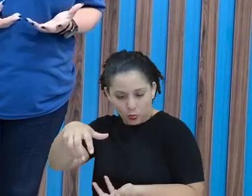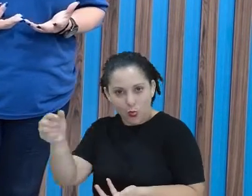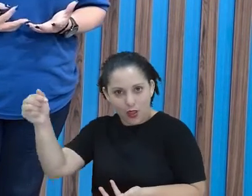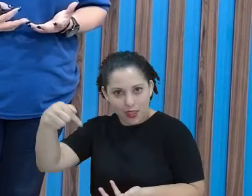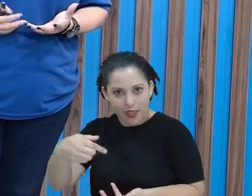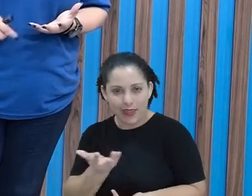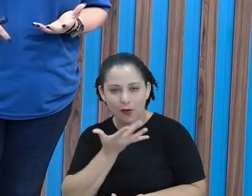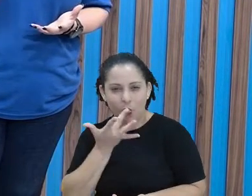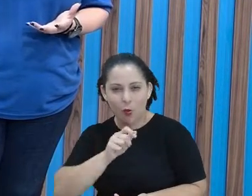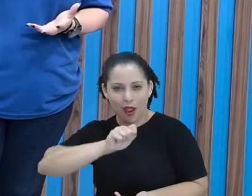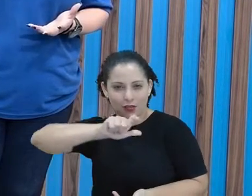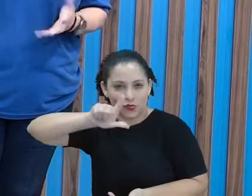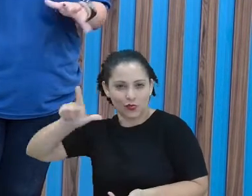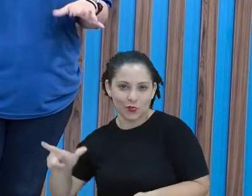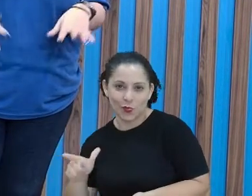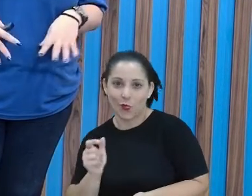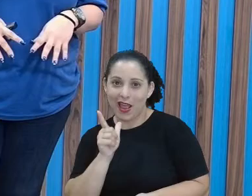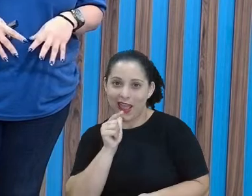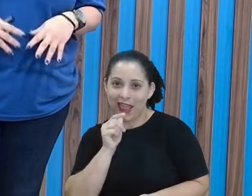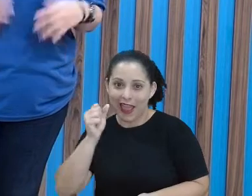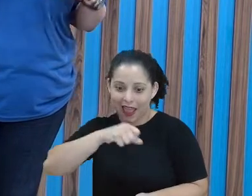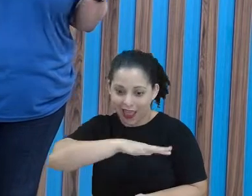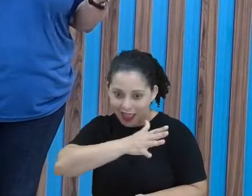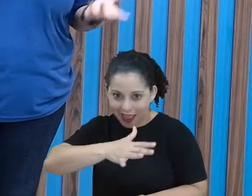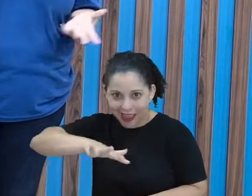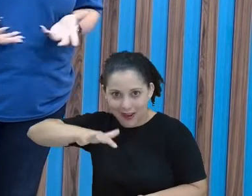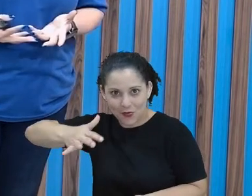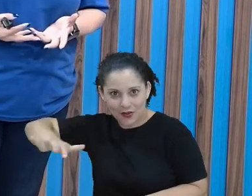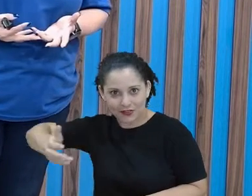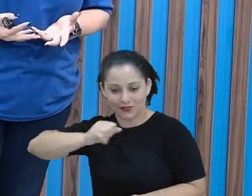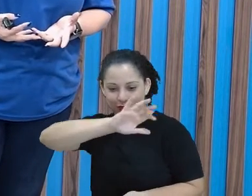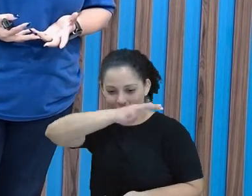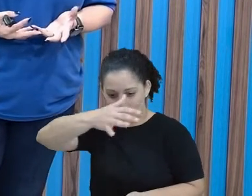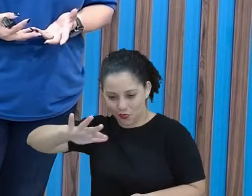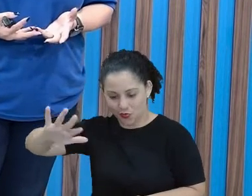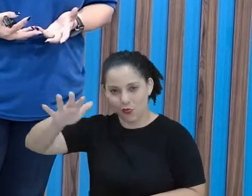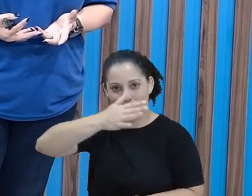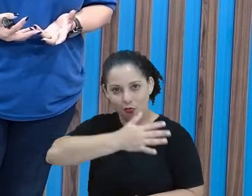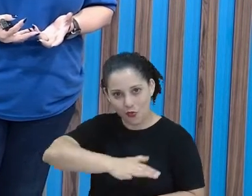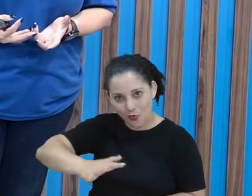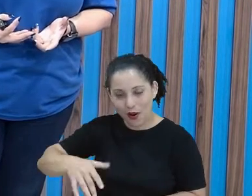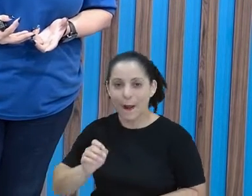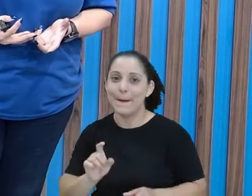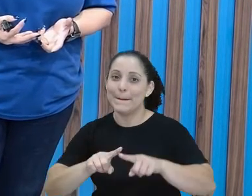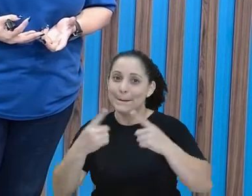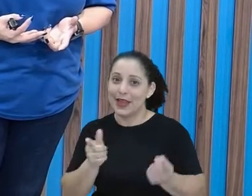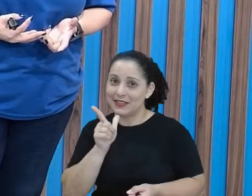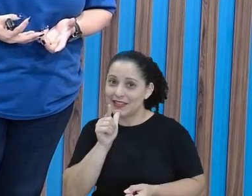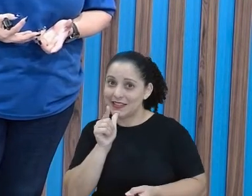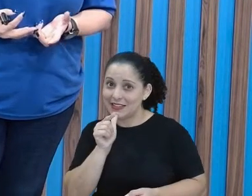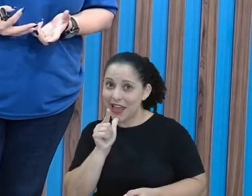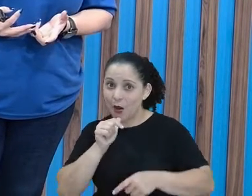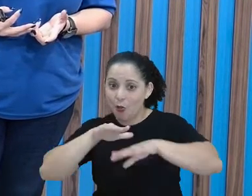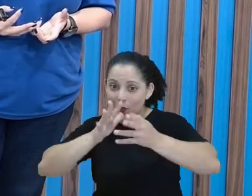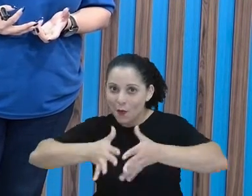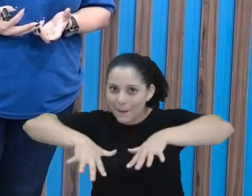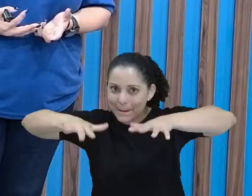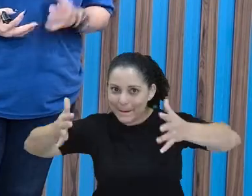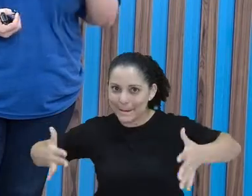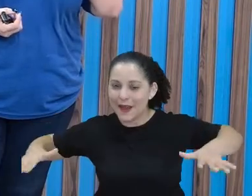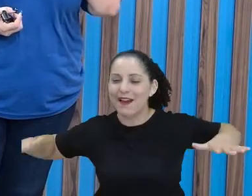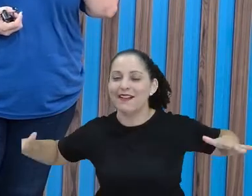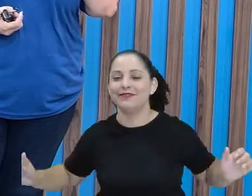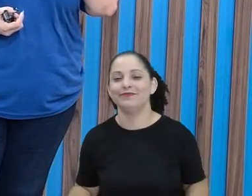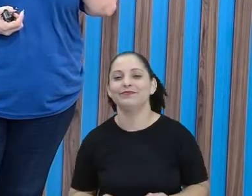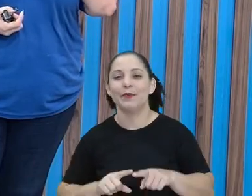conta da água, mas ele é azul por conta da água dos oceanos, né? E não por conta de água doce, tá? Tem muita água